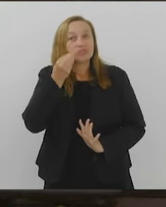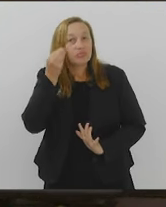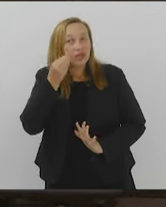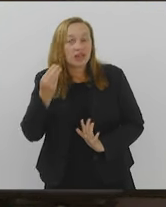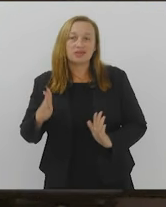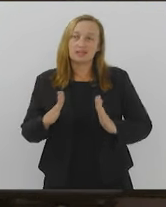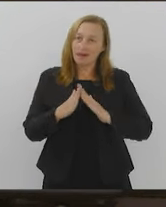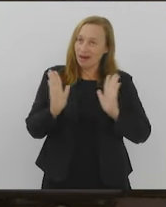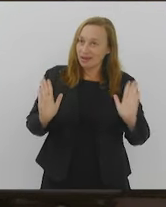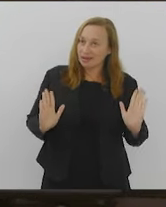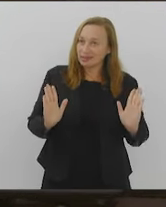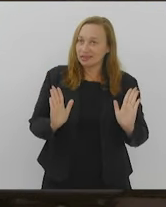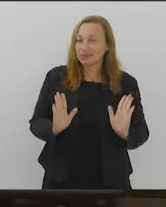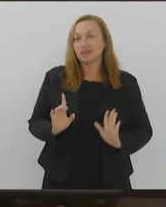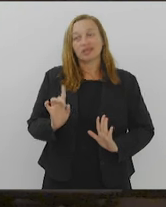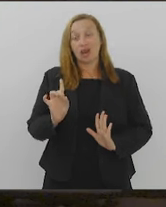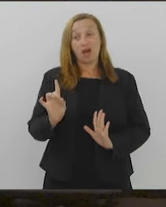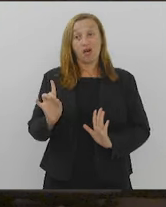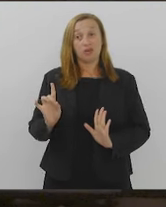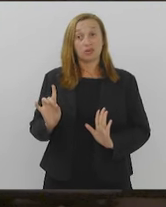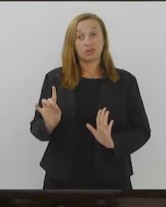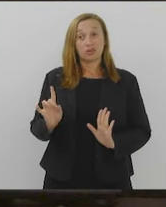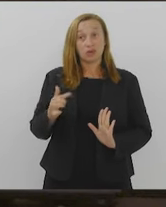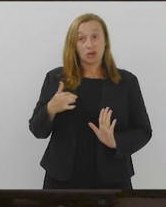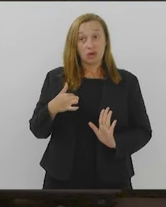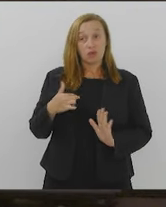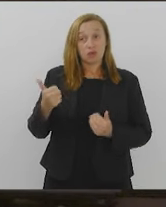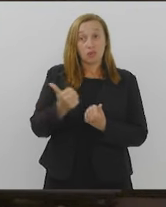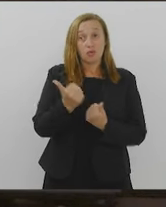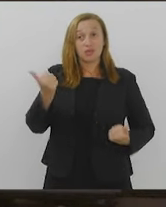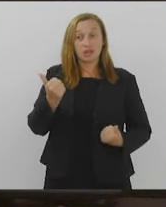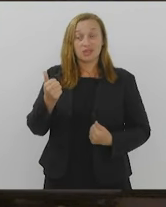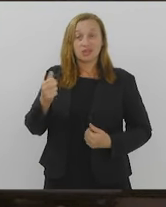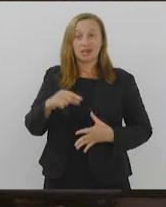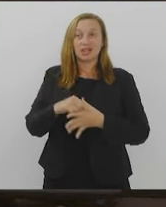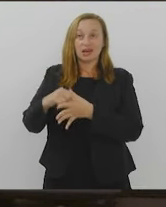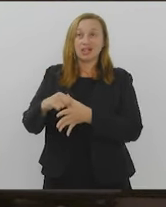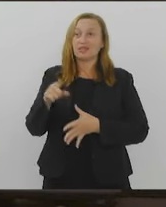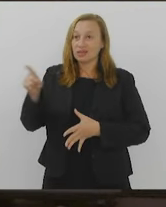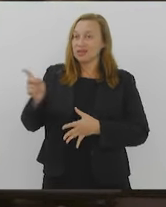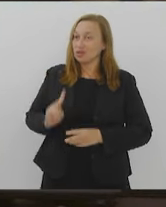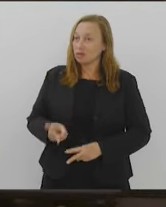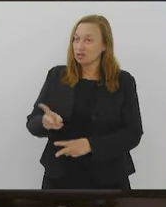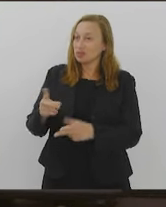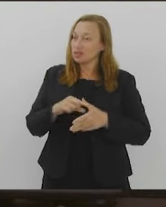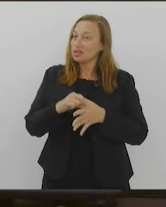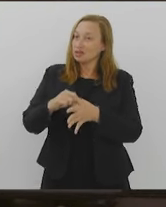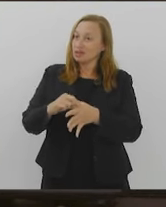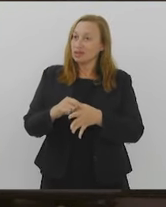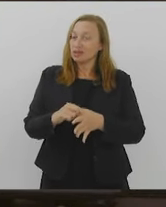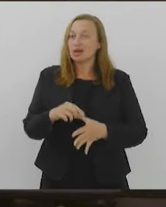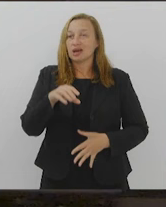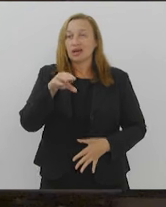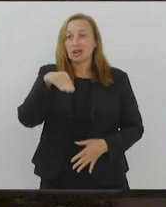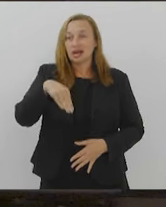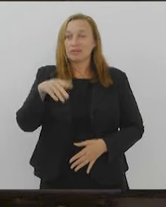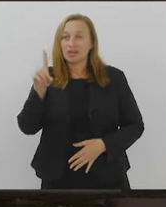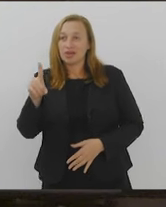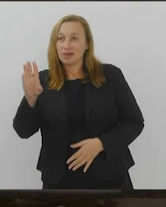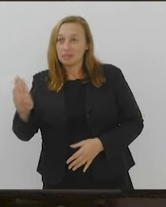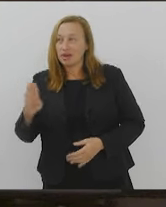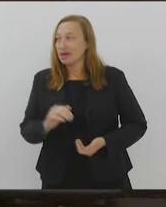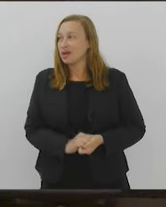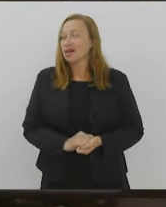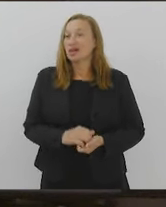casa. Mas ele falou: não, eu faço questão de ser seu vice-líder e você continuar sendo líder do MDB. Falar com a tia Ju